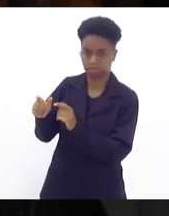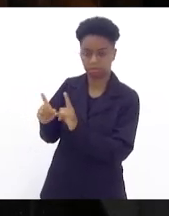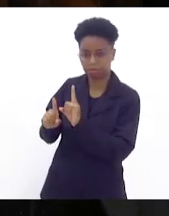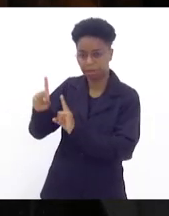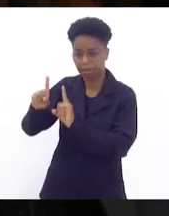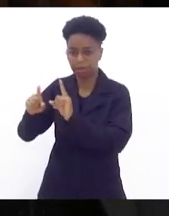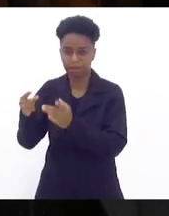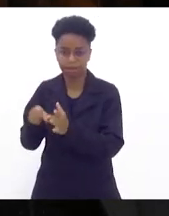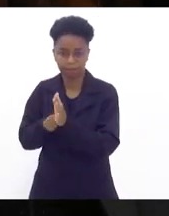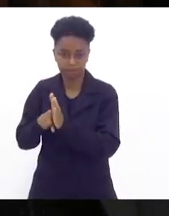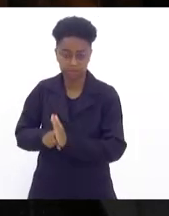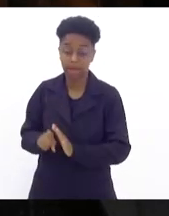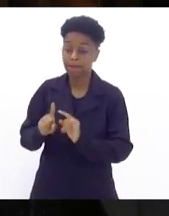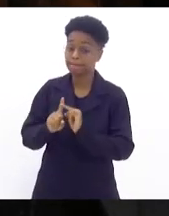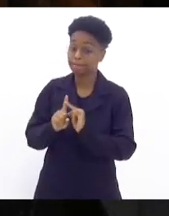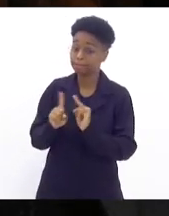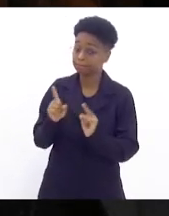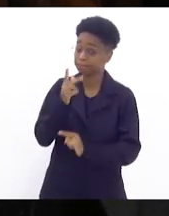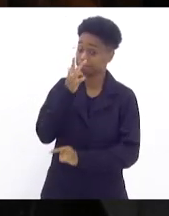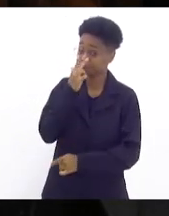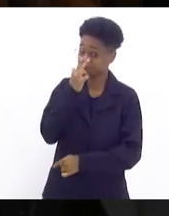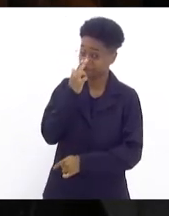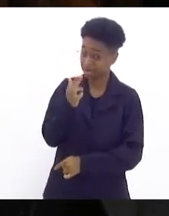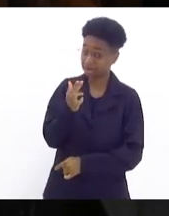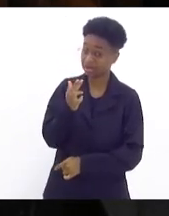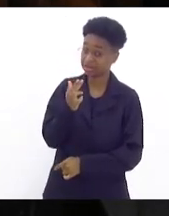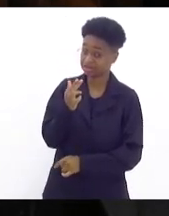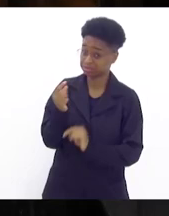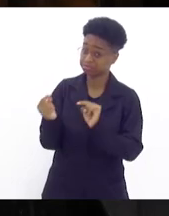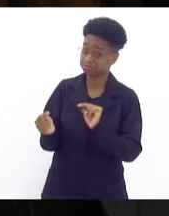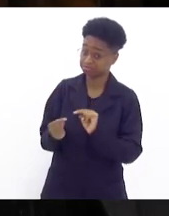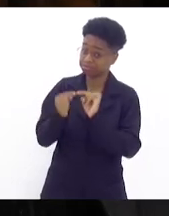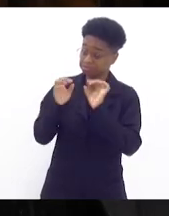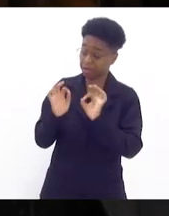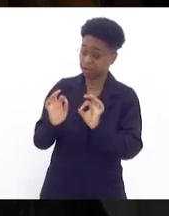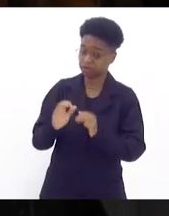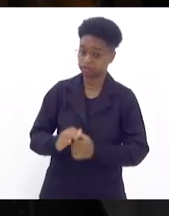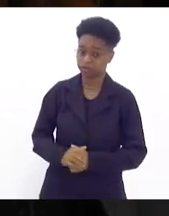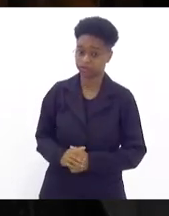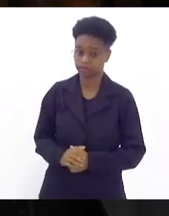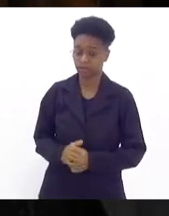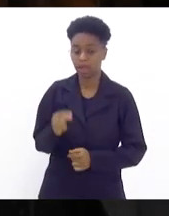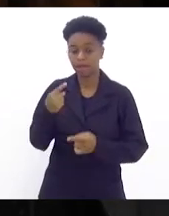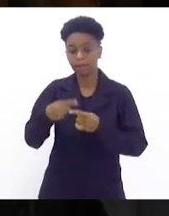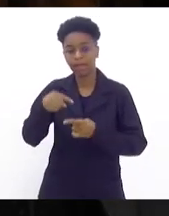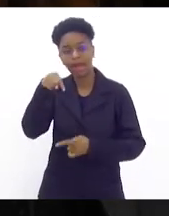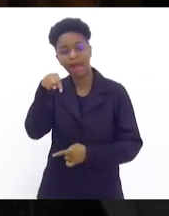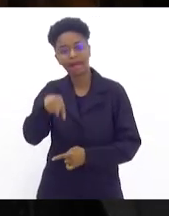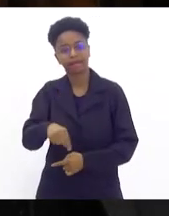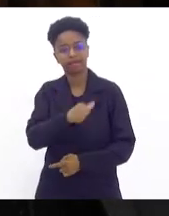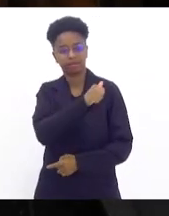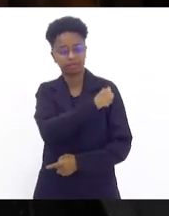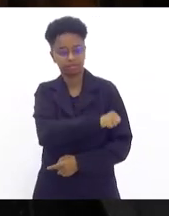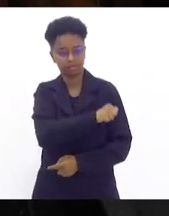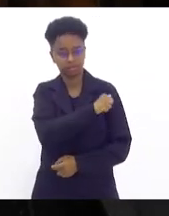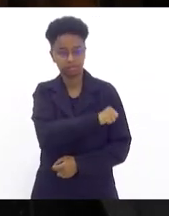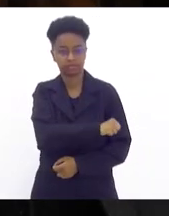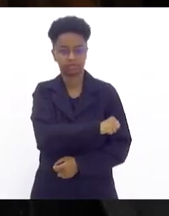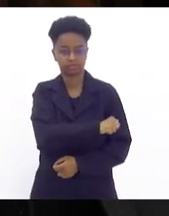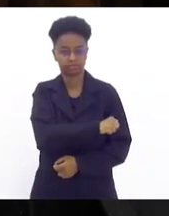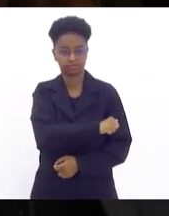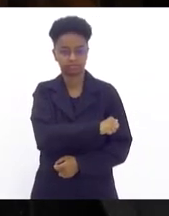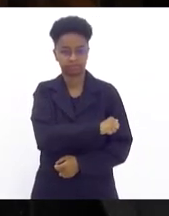mas me parece bem coerente Porque aqui no estado do Rio de Janeiro tá